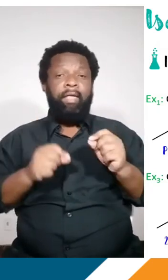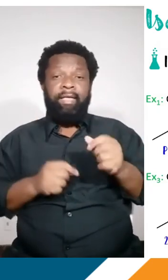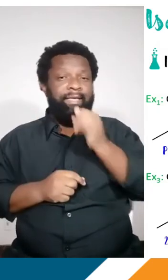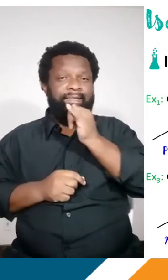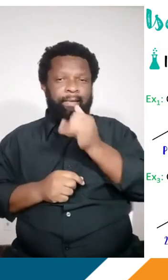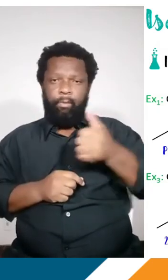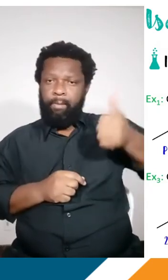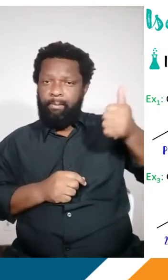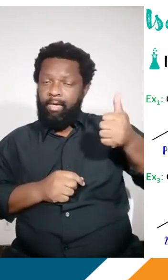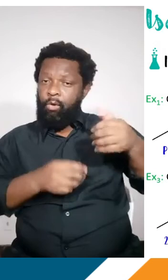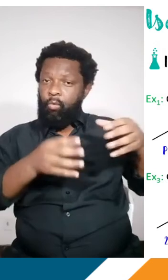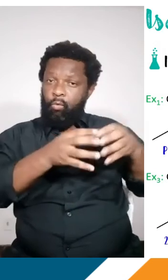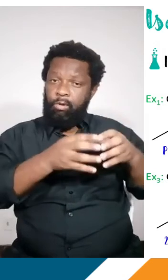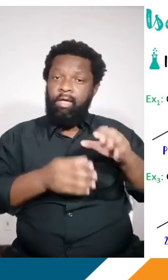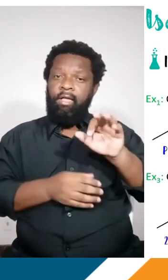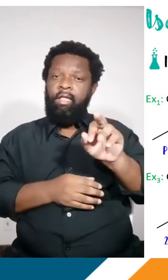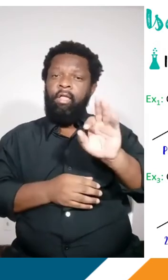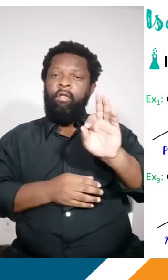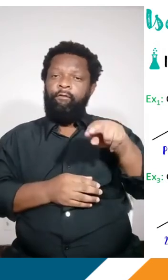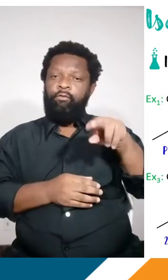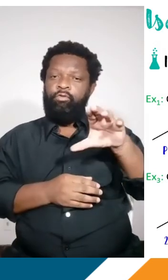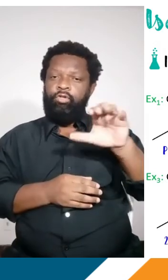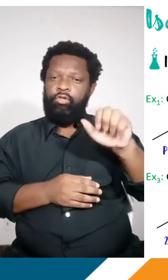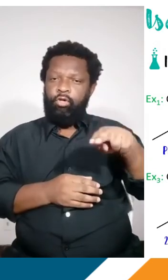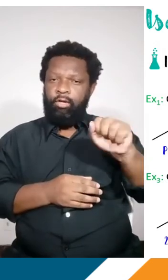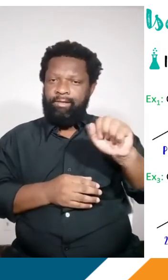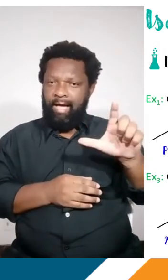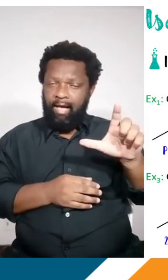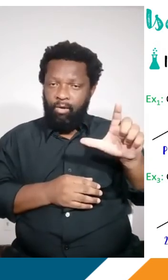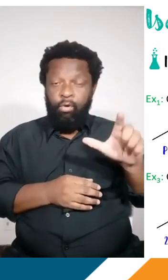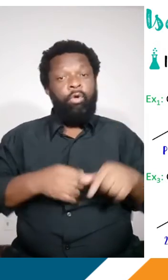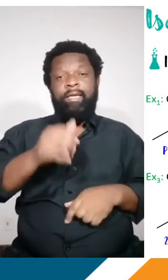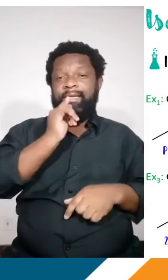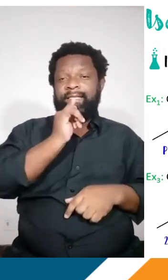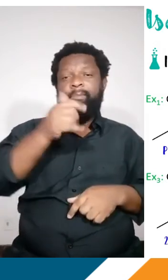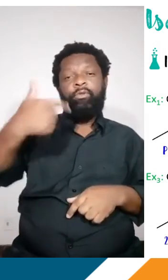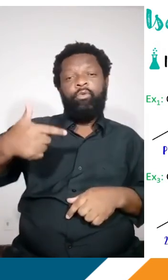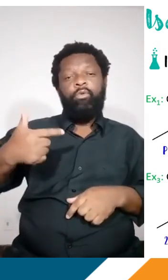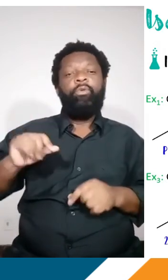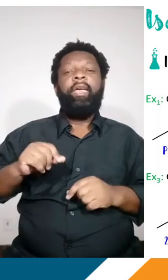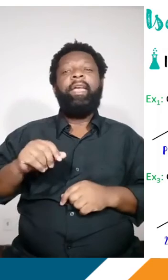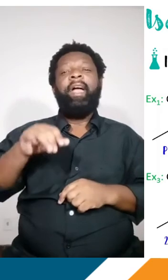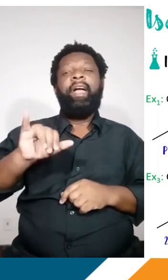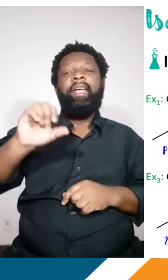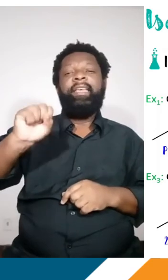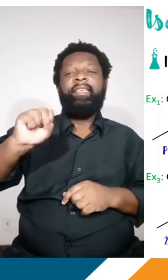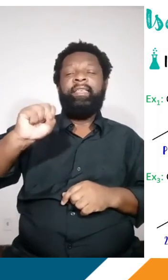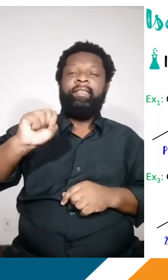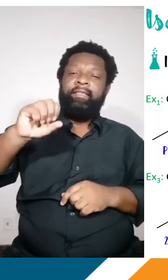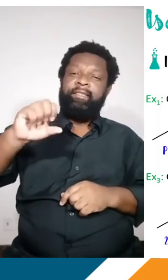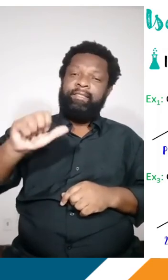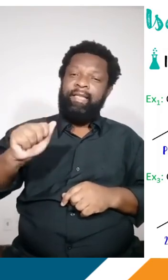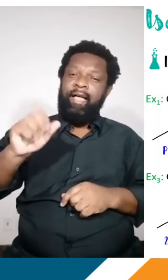No primeiro exemplo foi o grupo funcional, a hidroxila, que mudou de posição. No segundo exemplo foi a insaturação, a ligação